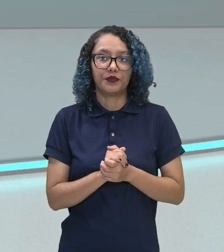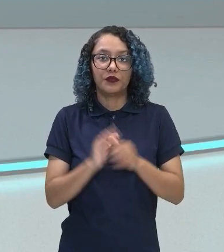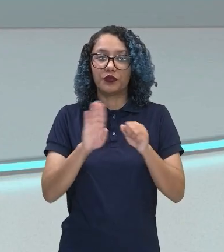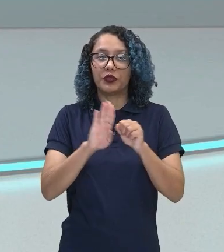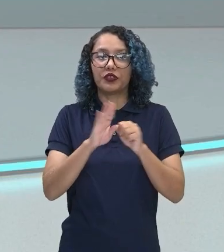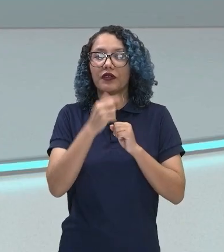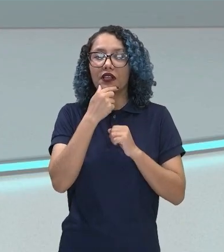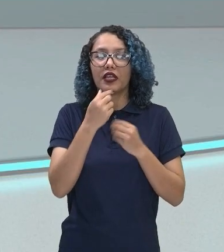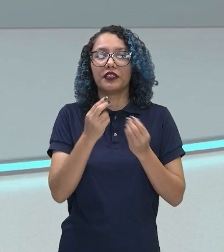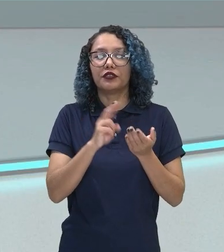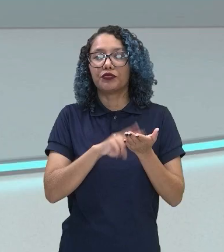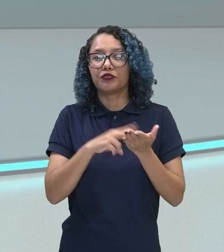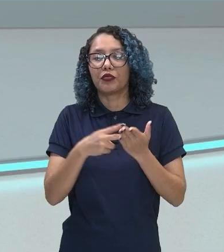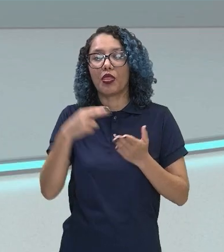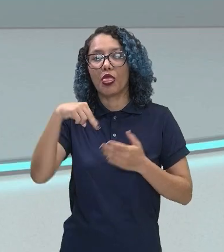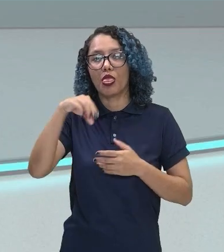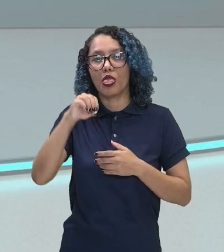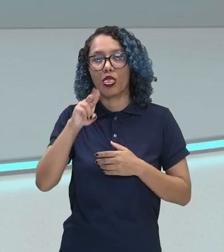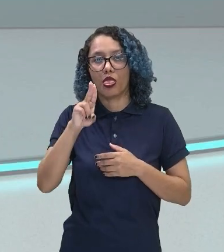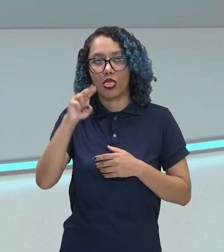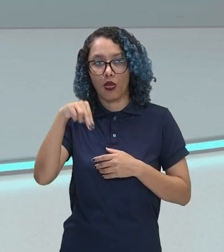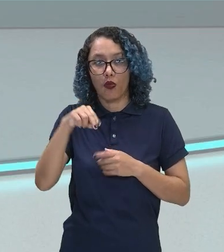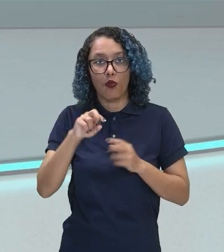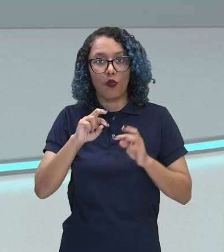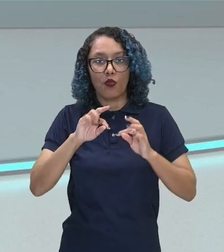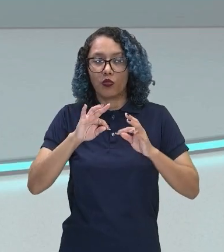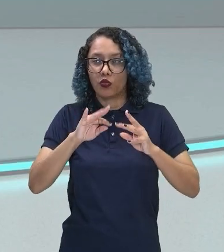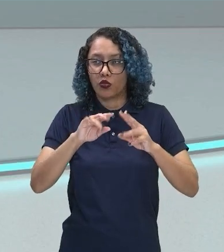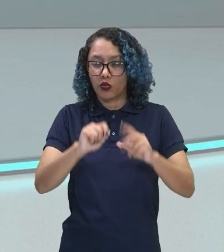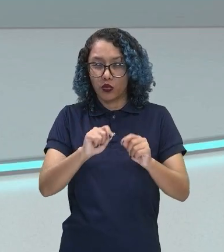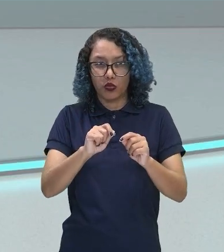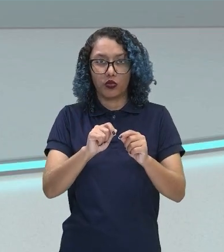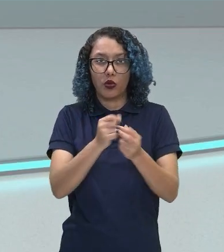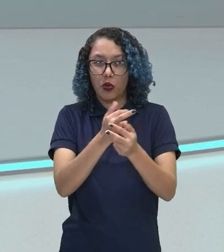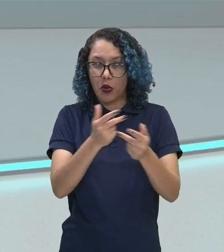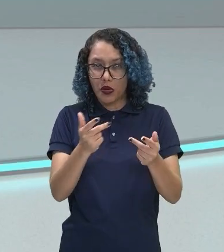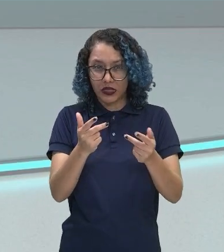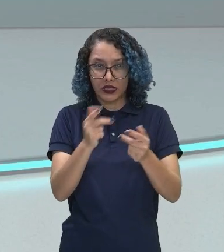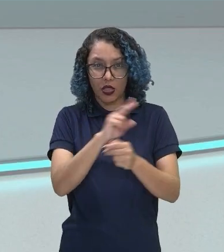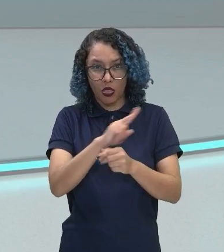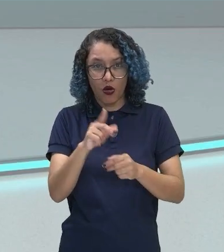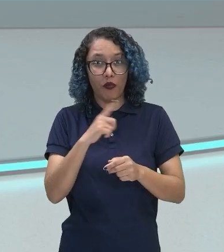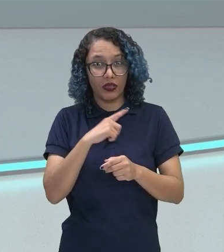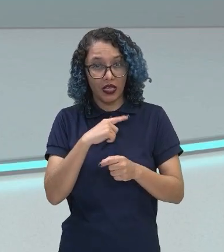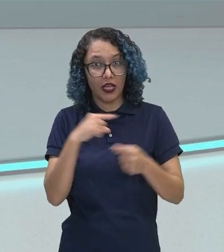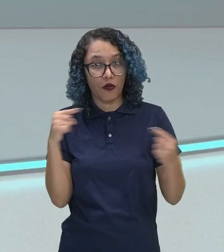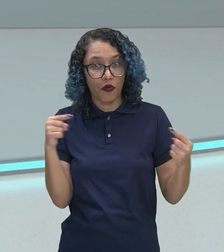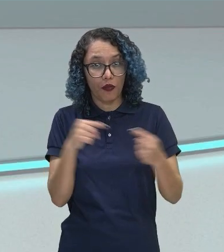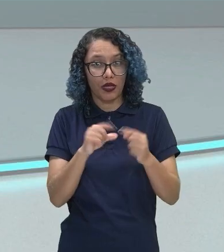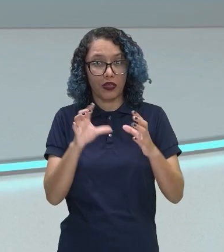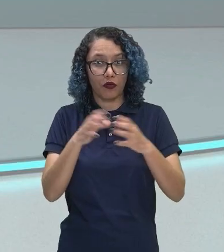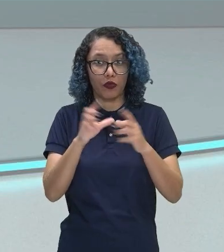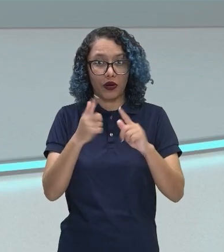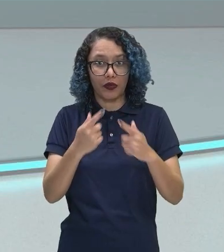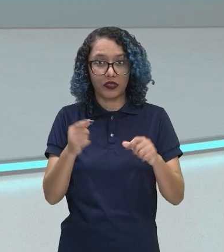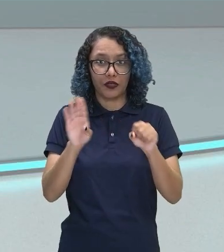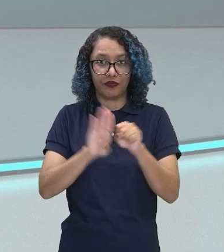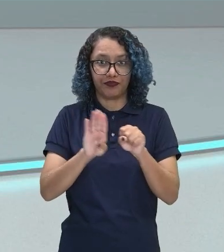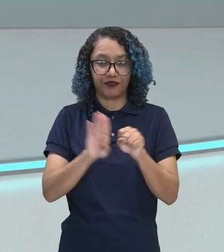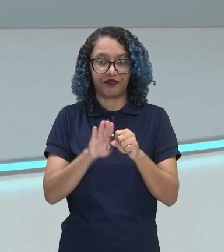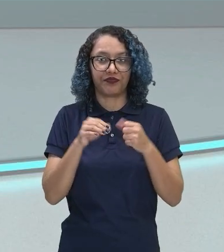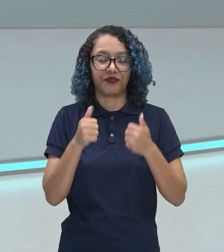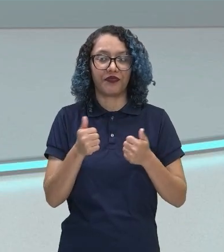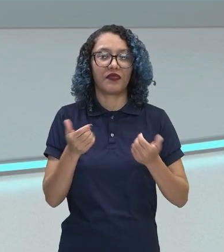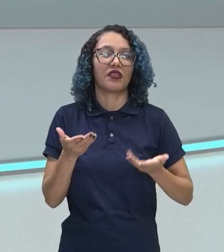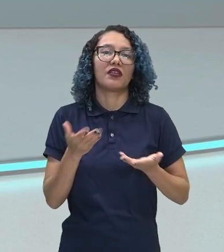nome a coisas, a seres, tudo que possui um nome, ele é um substantivo, tá certo? Vamos ver o que é um substantivo então,